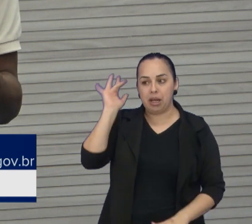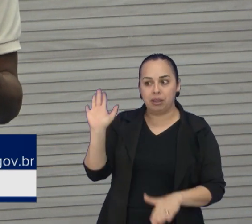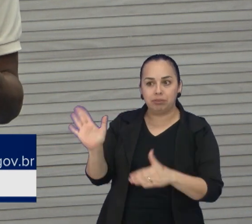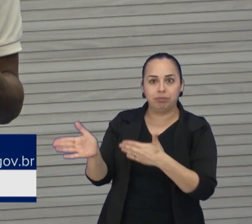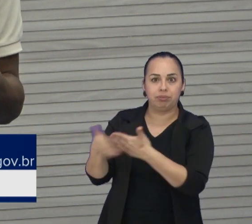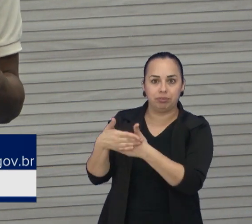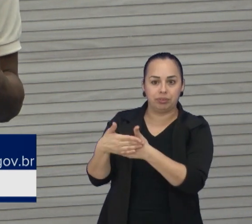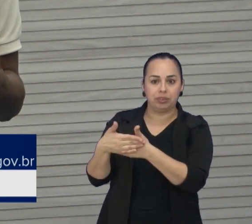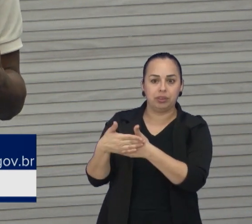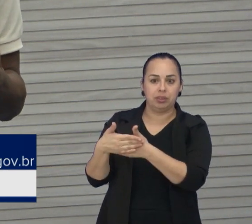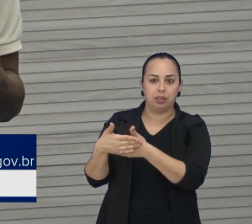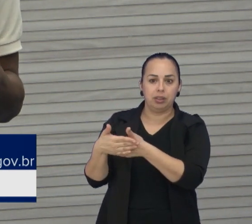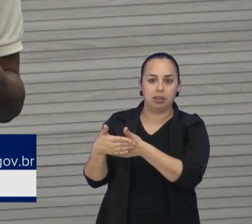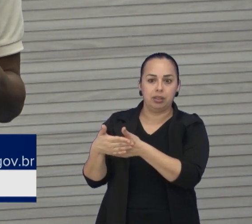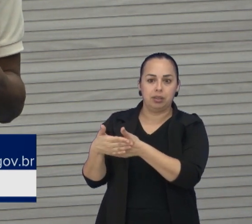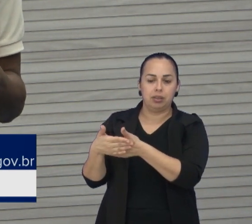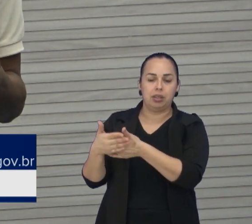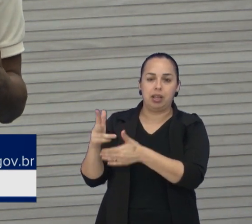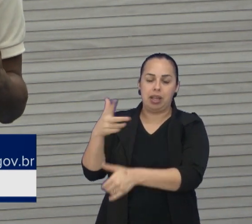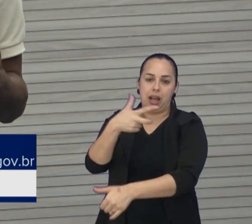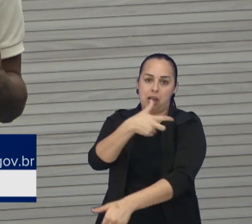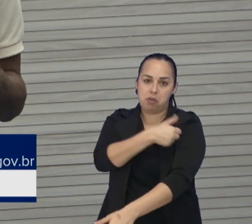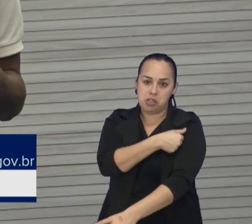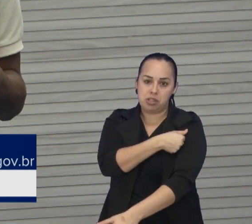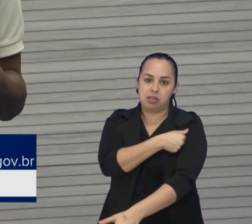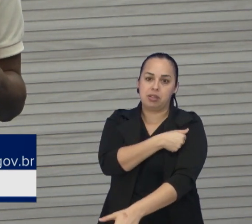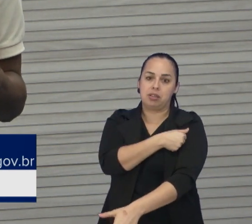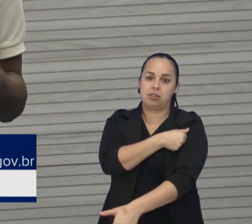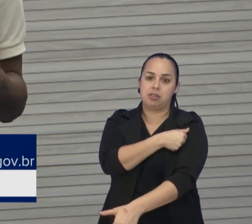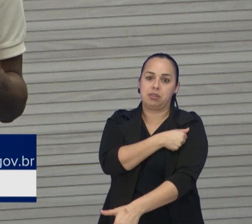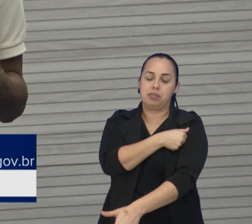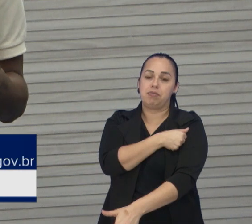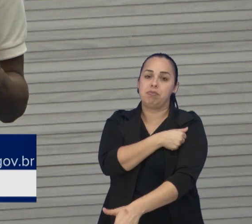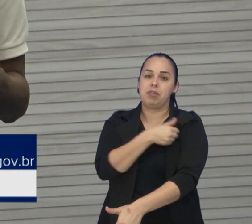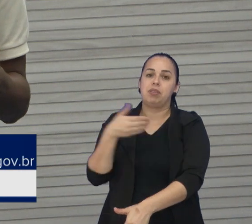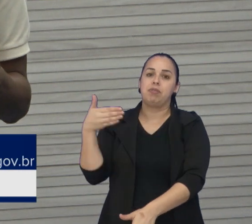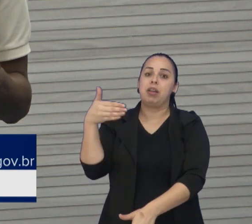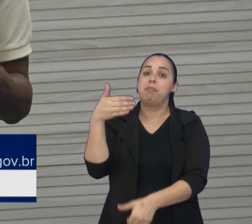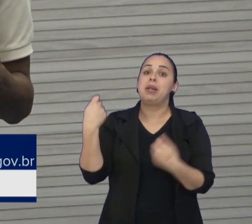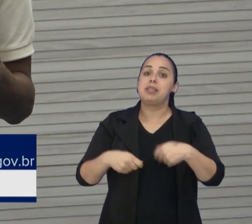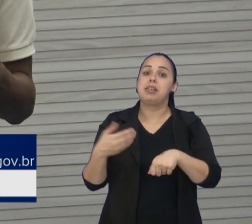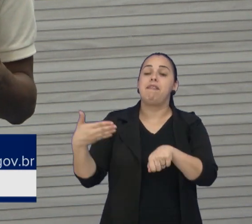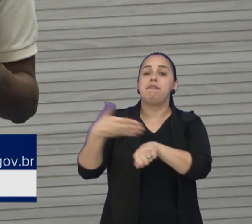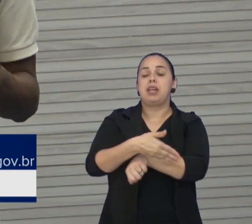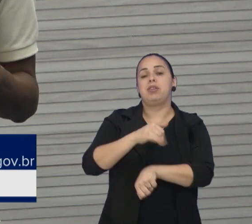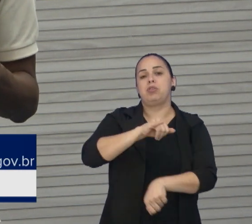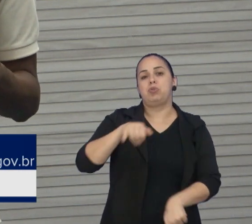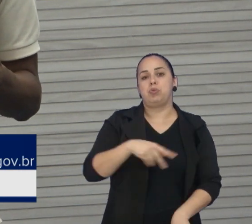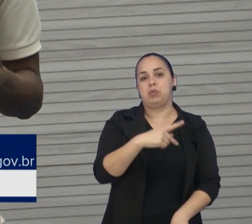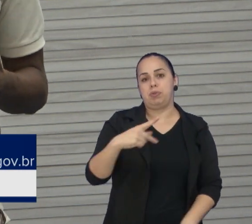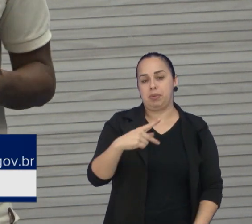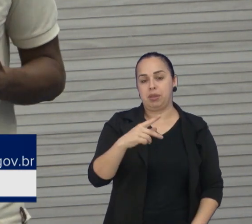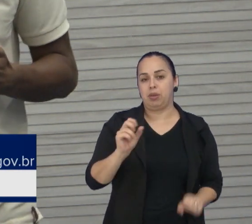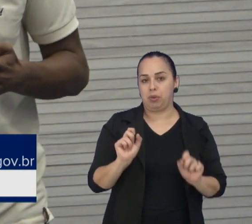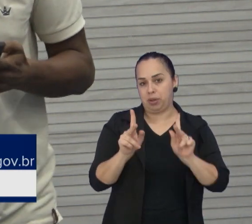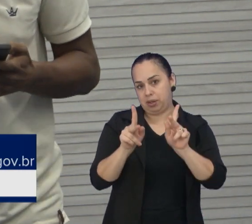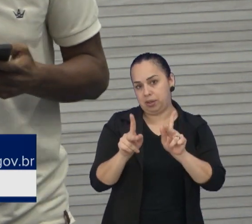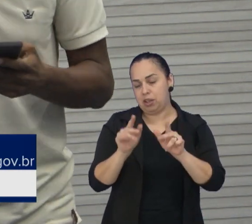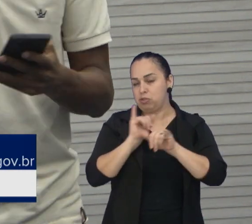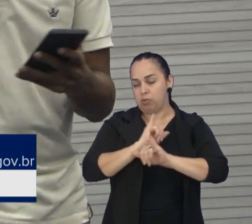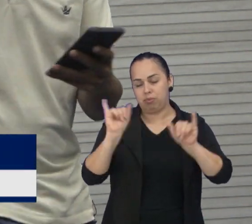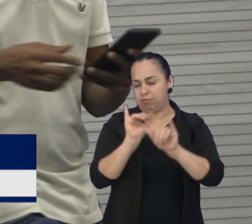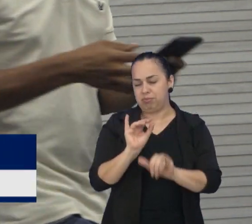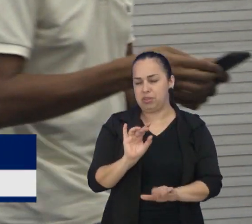então, questões de vacinas vão ser dadas aqui no Jardim Paulista, aqui na UBS do Jussara, tá bom? Só um